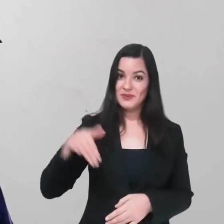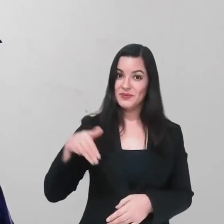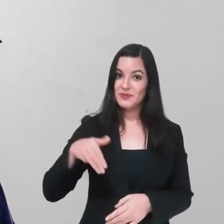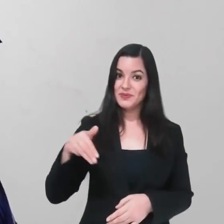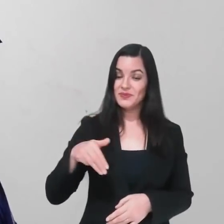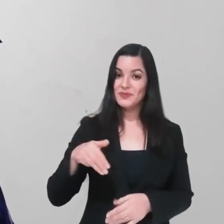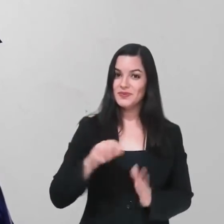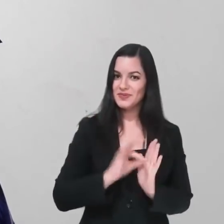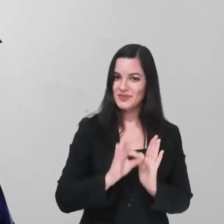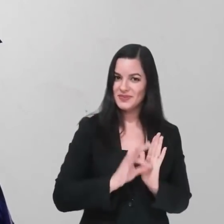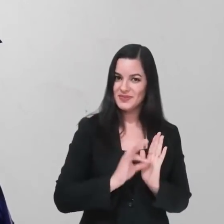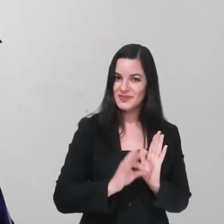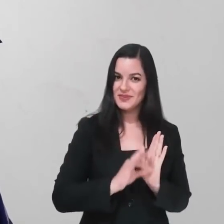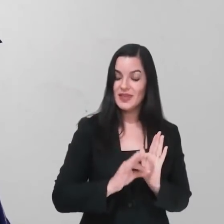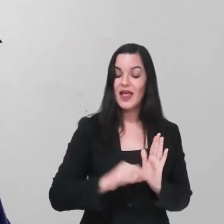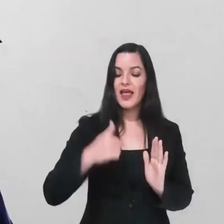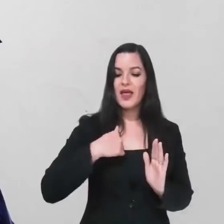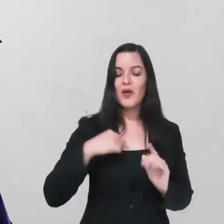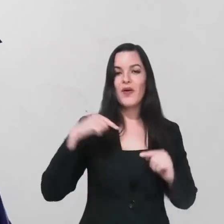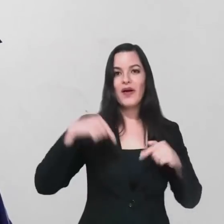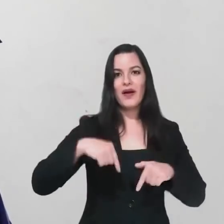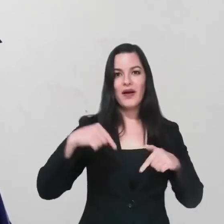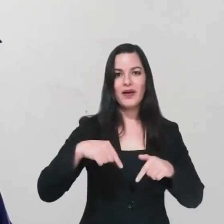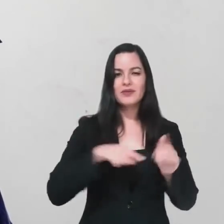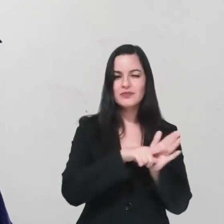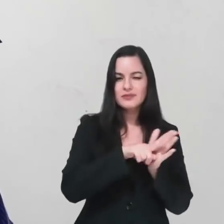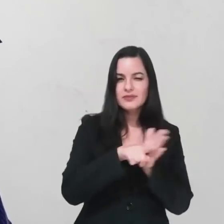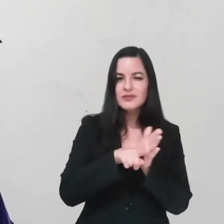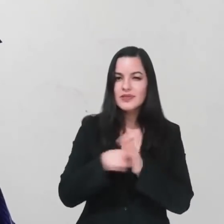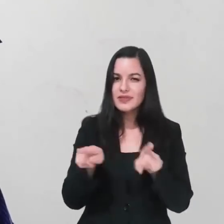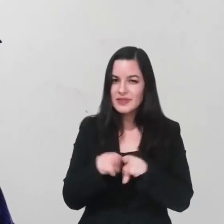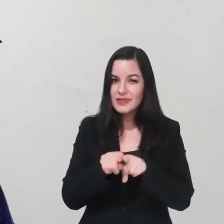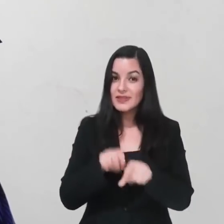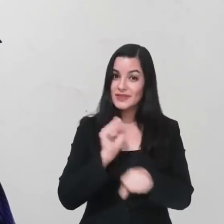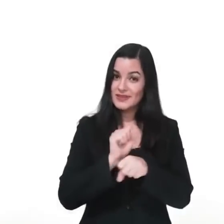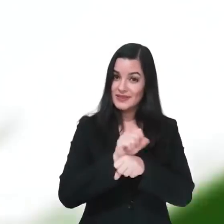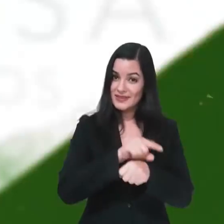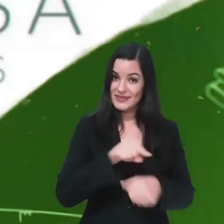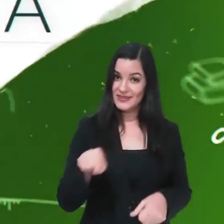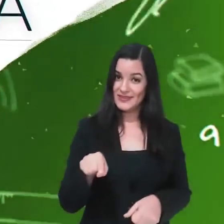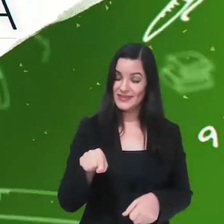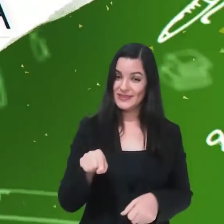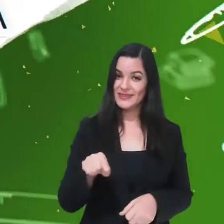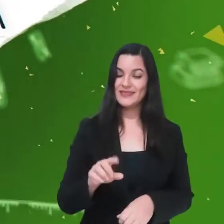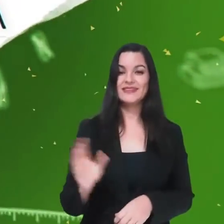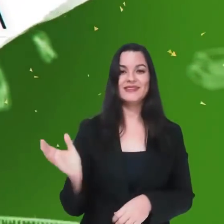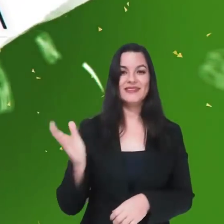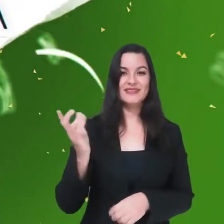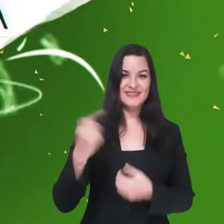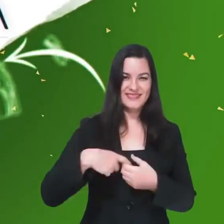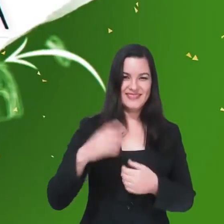aqui investigando também e te esperando. Até já!